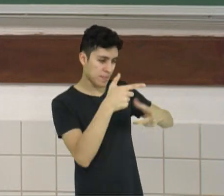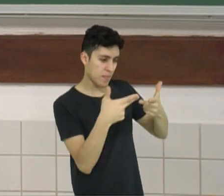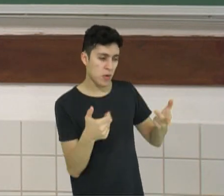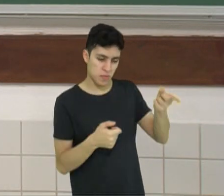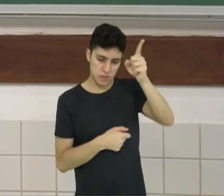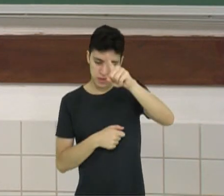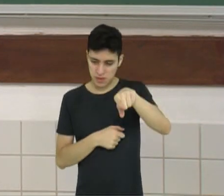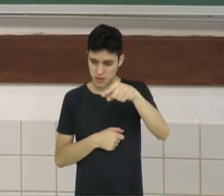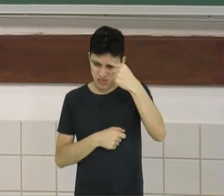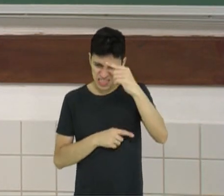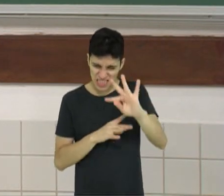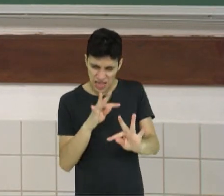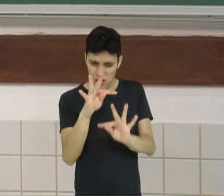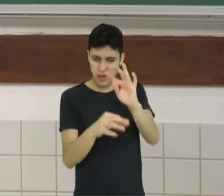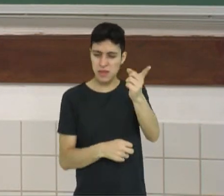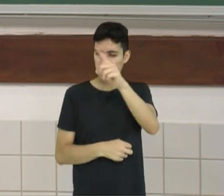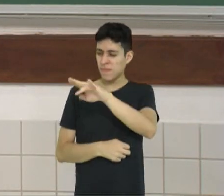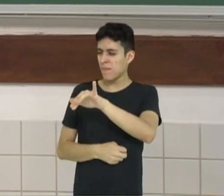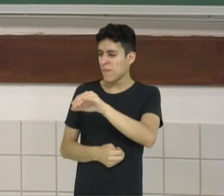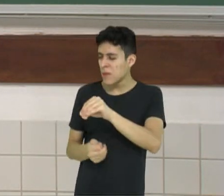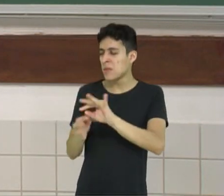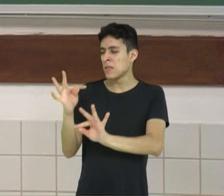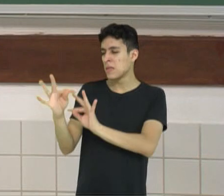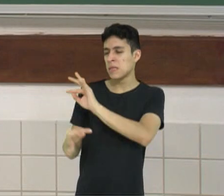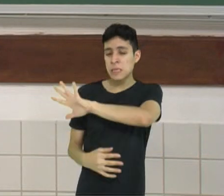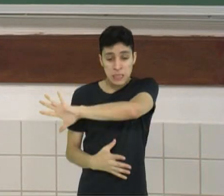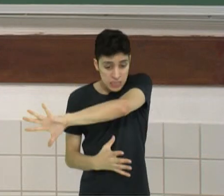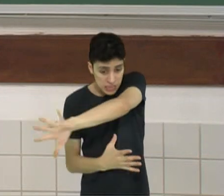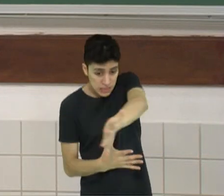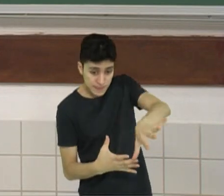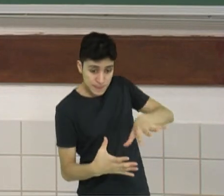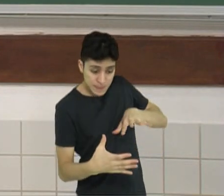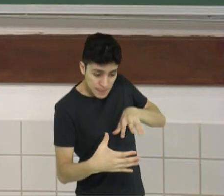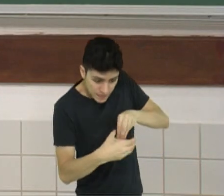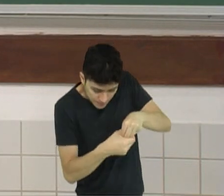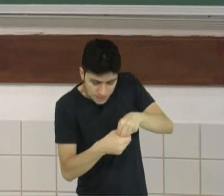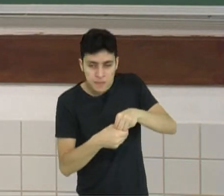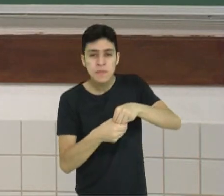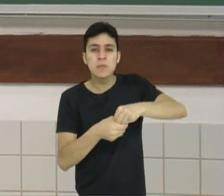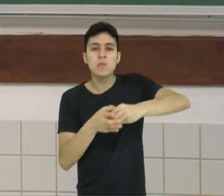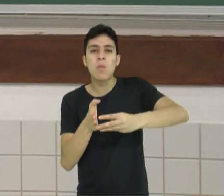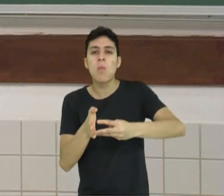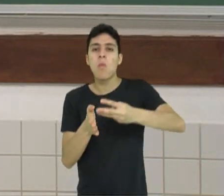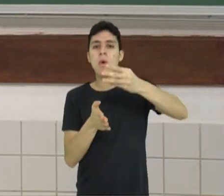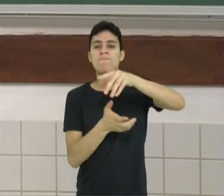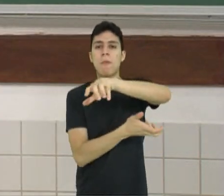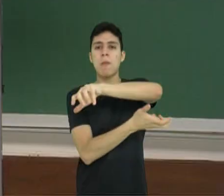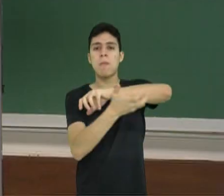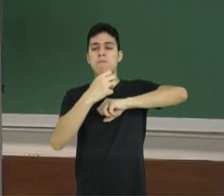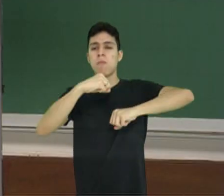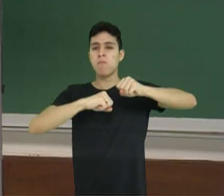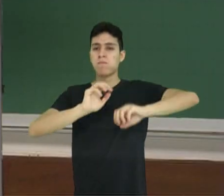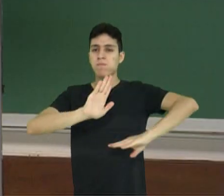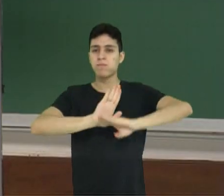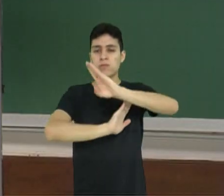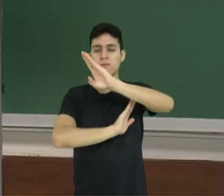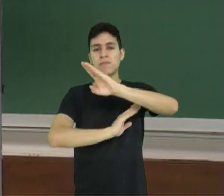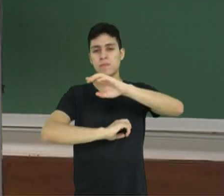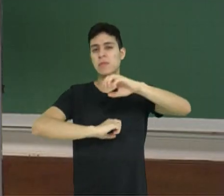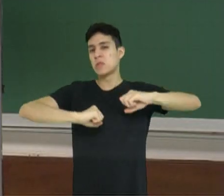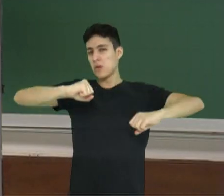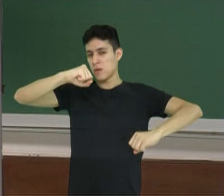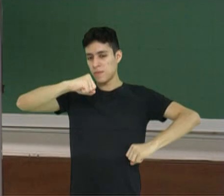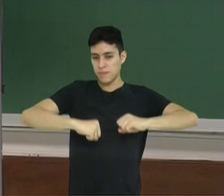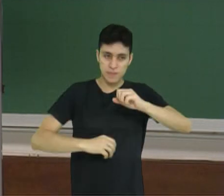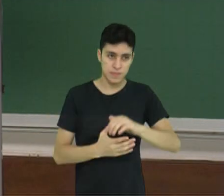tecnologias. A inteligência artificial, a biotecnologia, tudo isso junto seria a quarta revolução industrial.